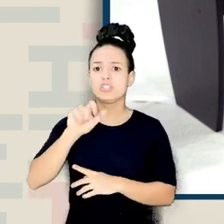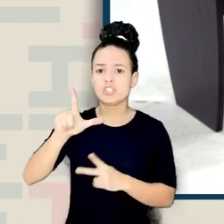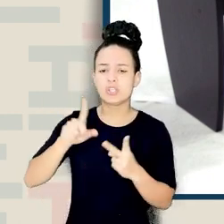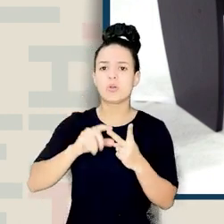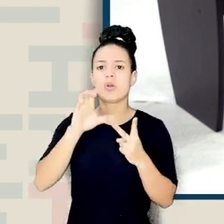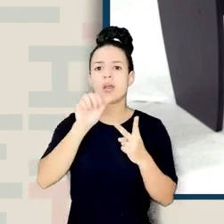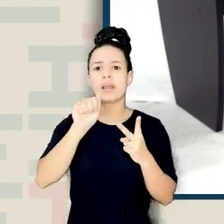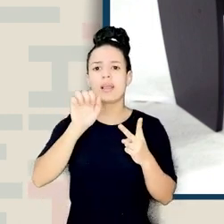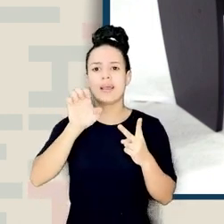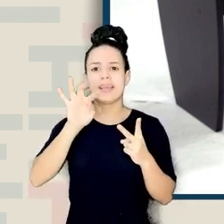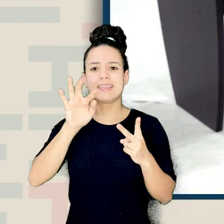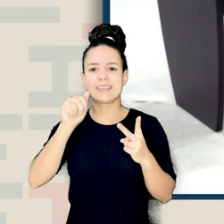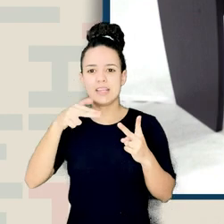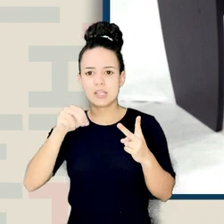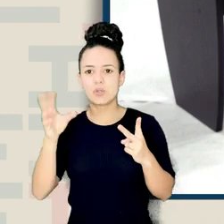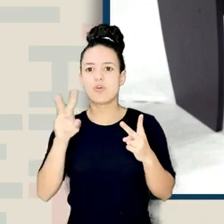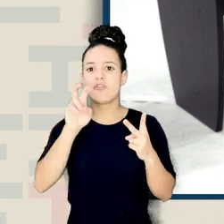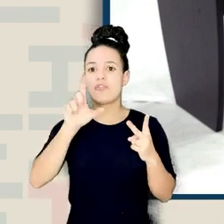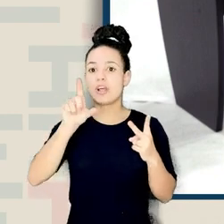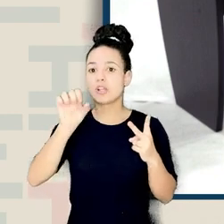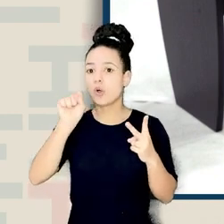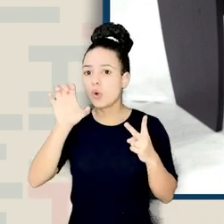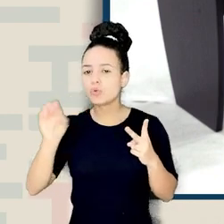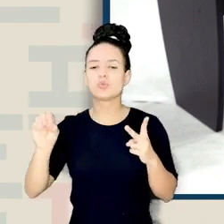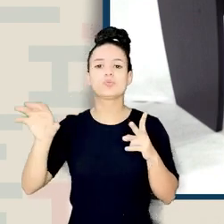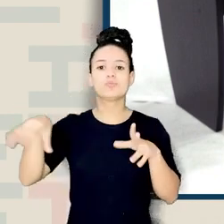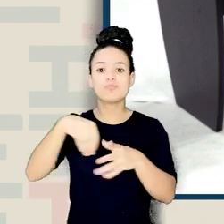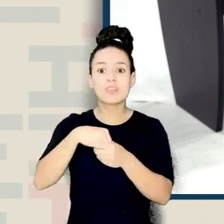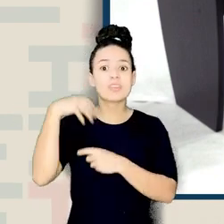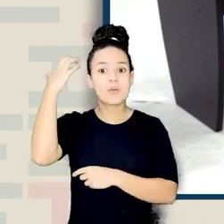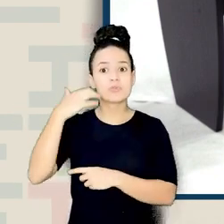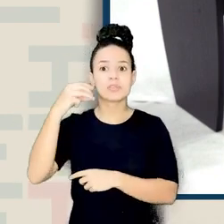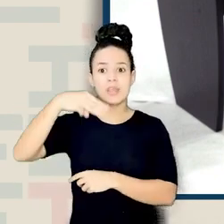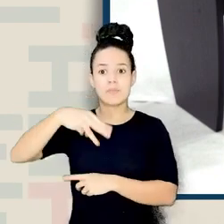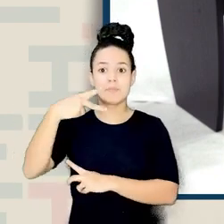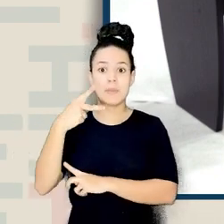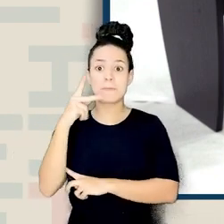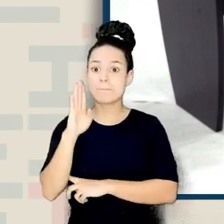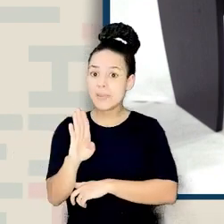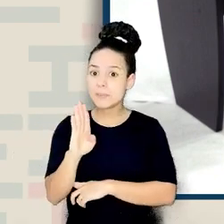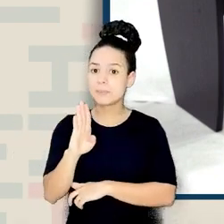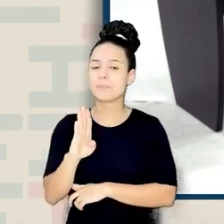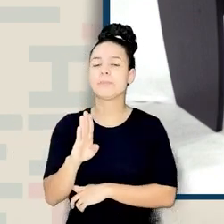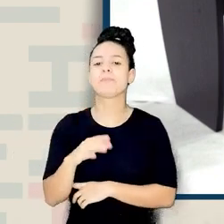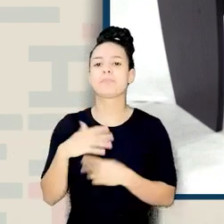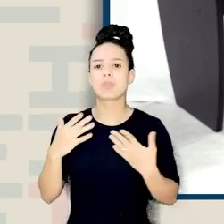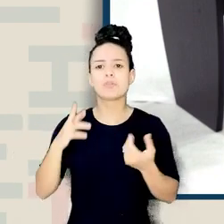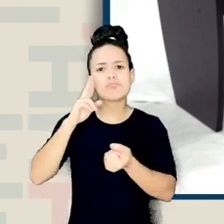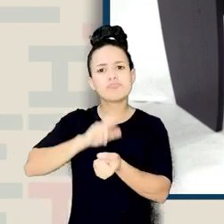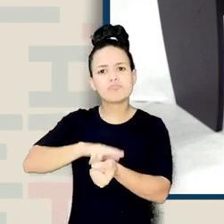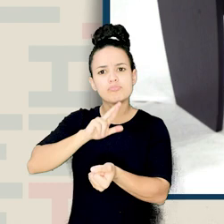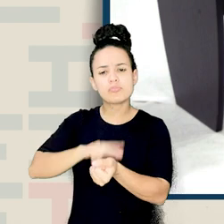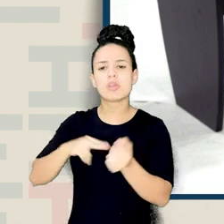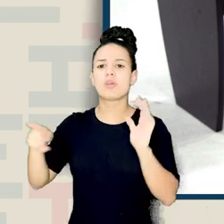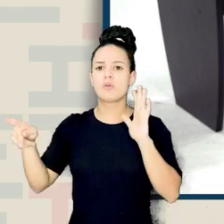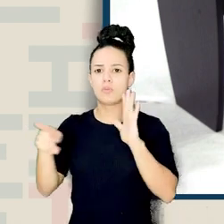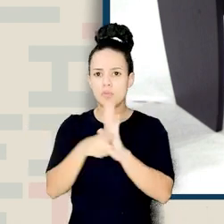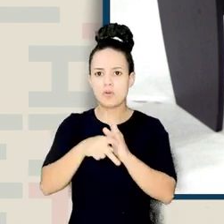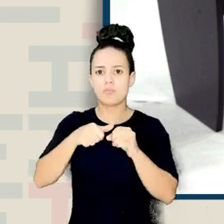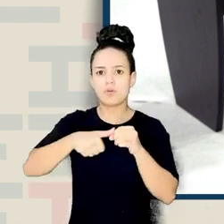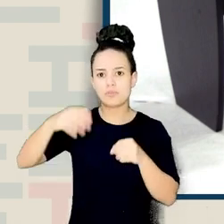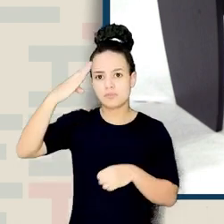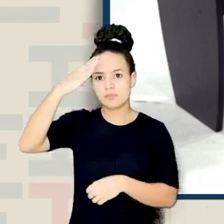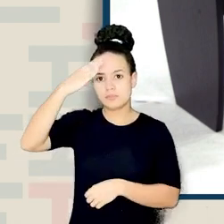parte, essencialmente, do nosso conteúdo da MPB. Essas células vindas do candomblé,